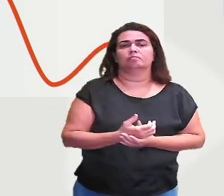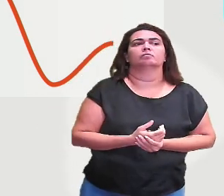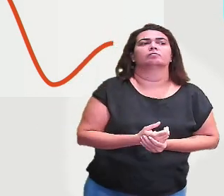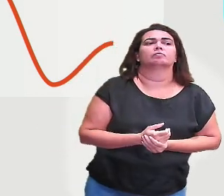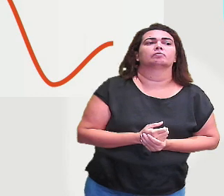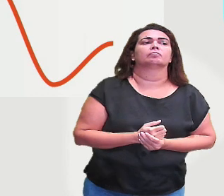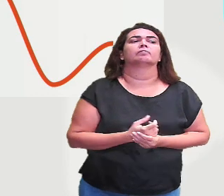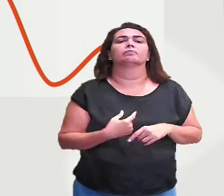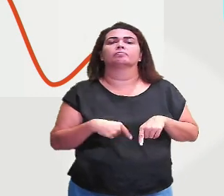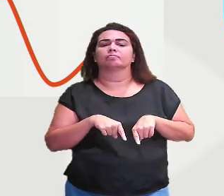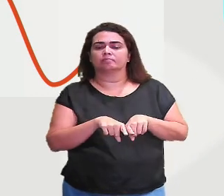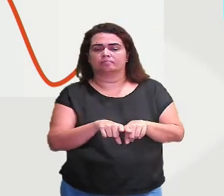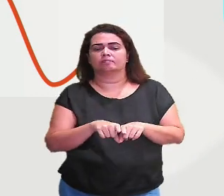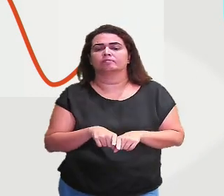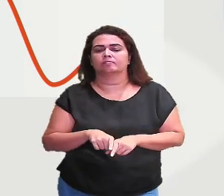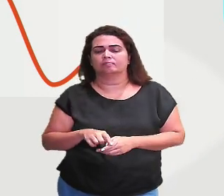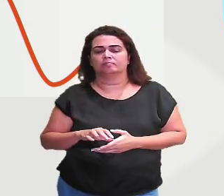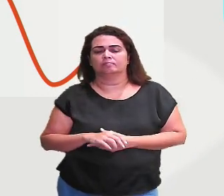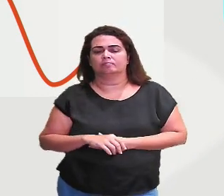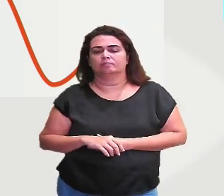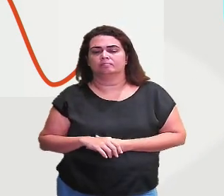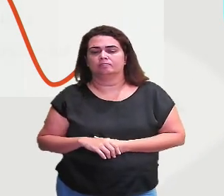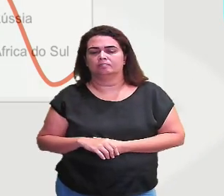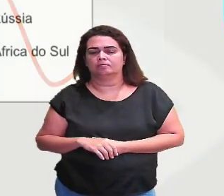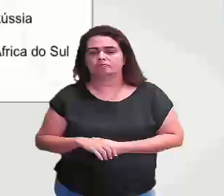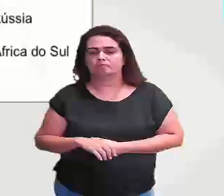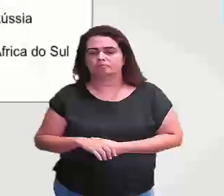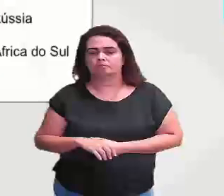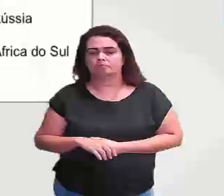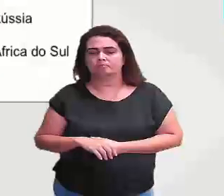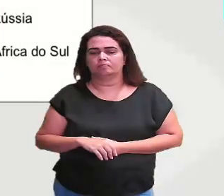Essa parceria, né, formal.